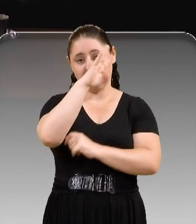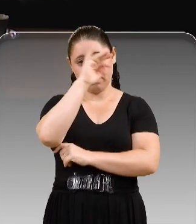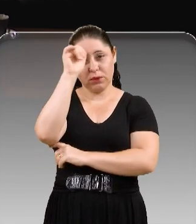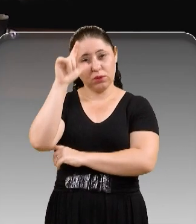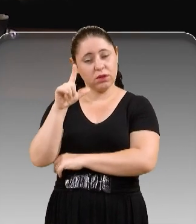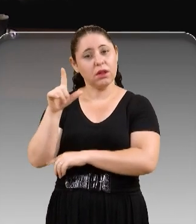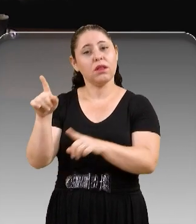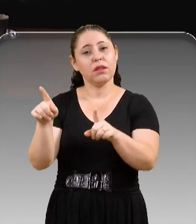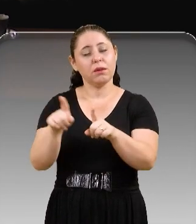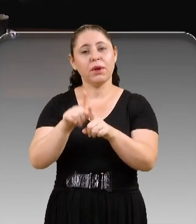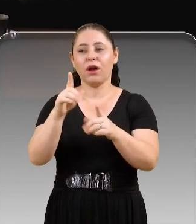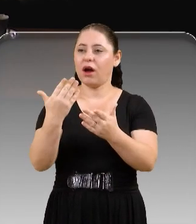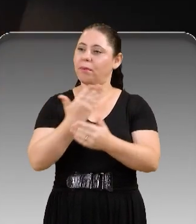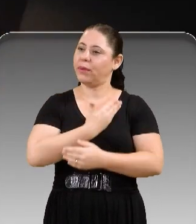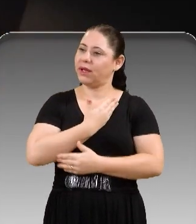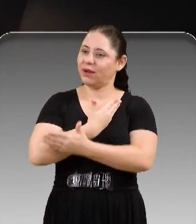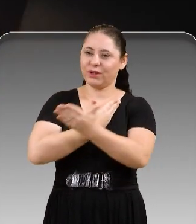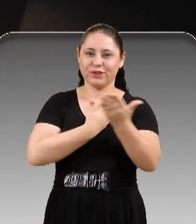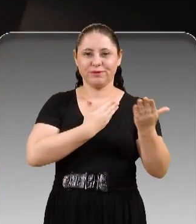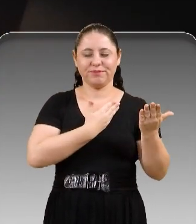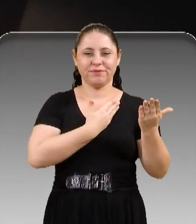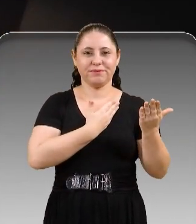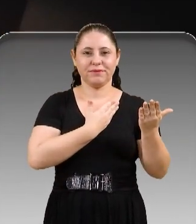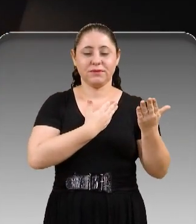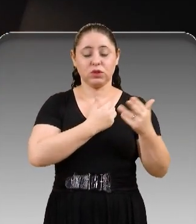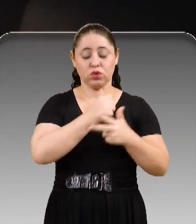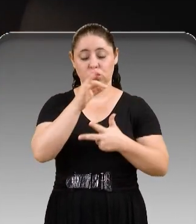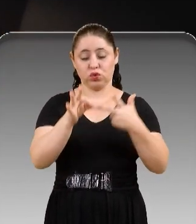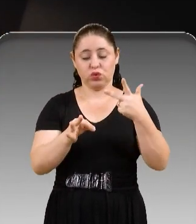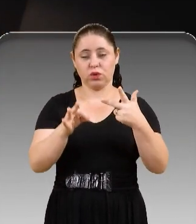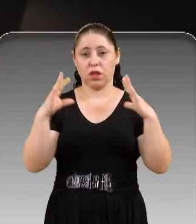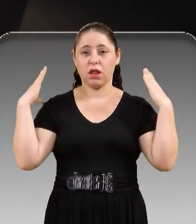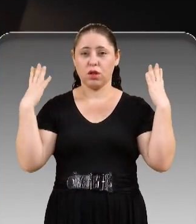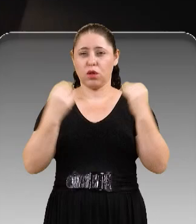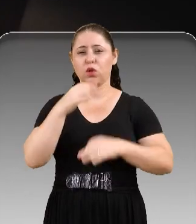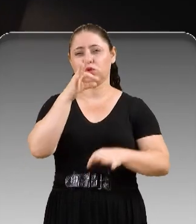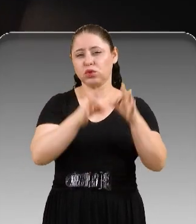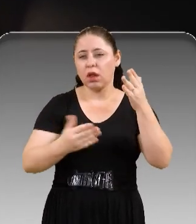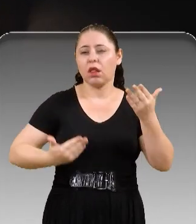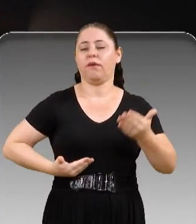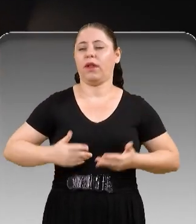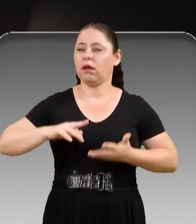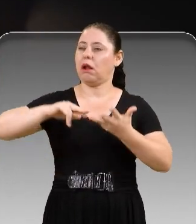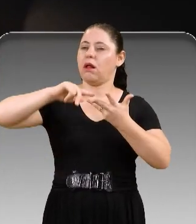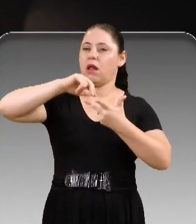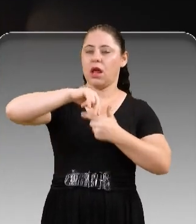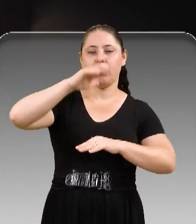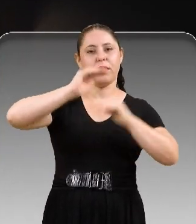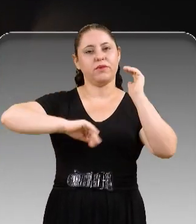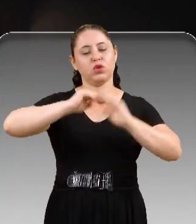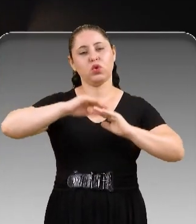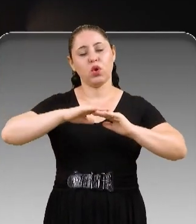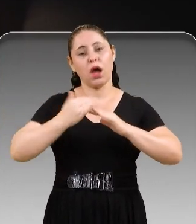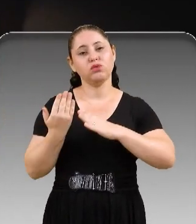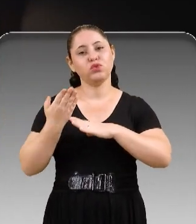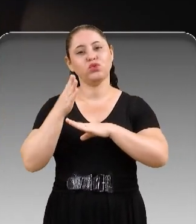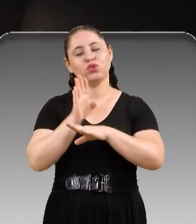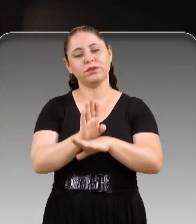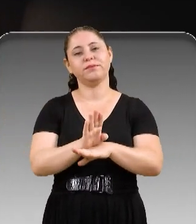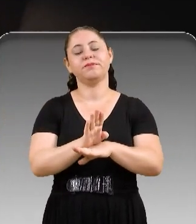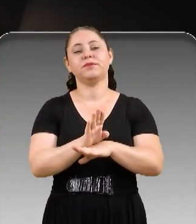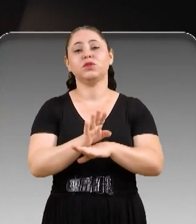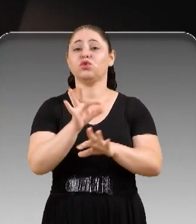a sociedade sul-mato-grossense e aos colegas de todo o Poder Judiciário, desembargadores, juízes, servidores, todos aqueles